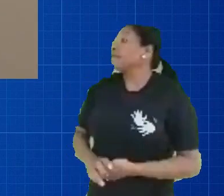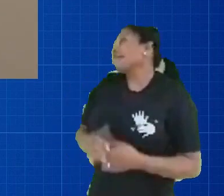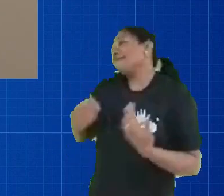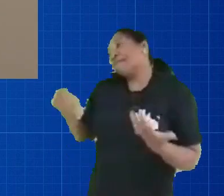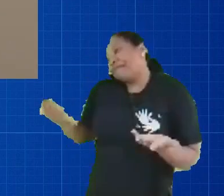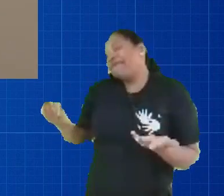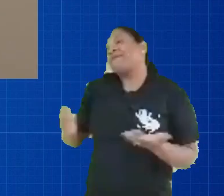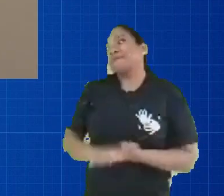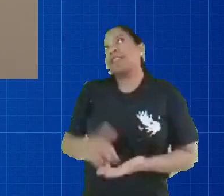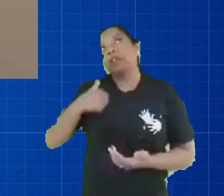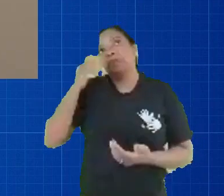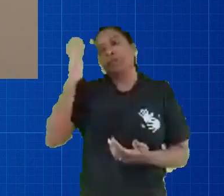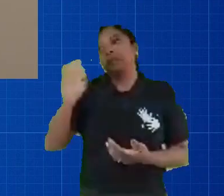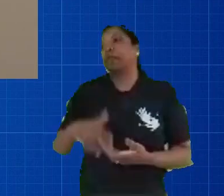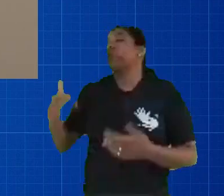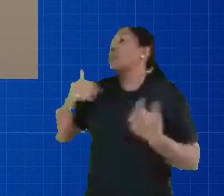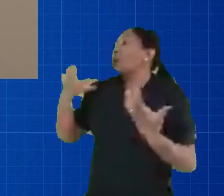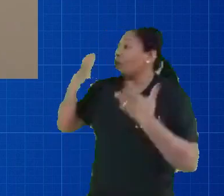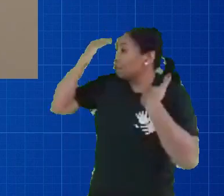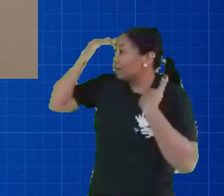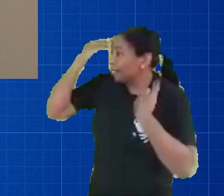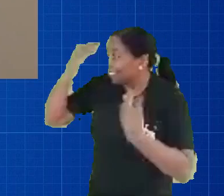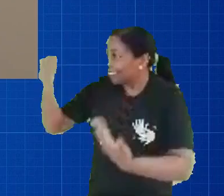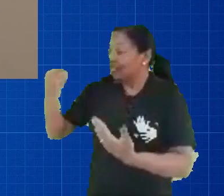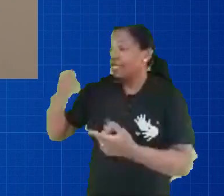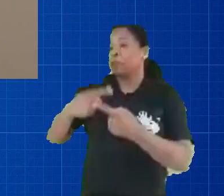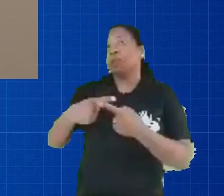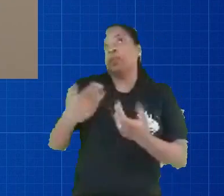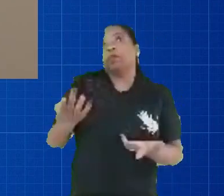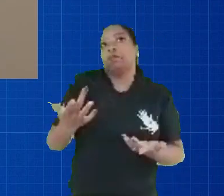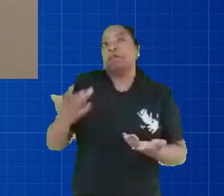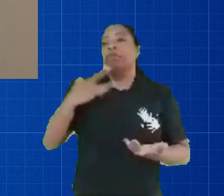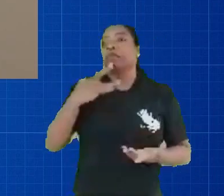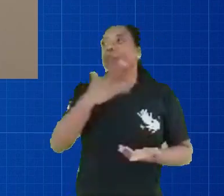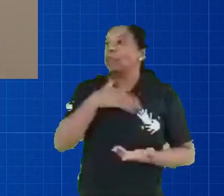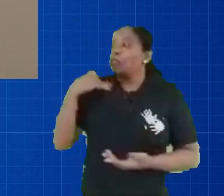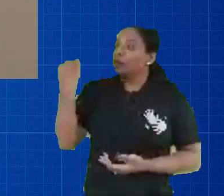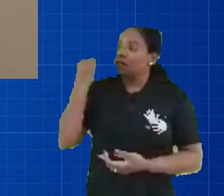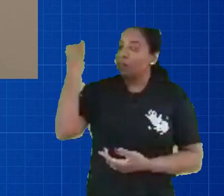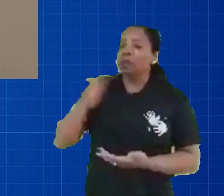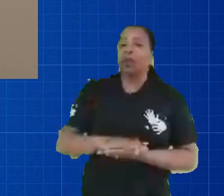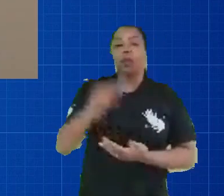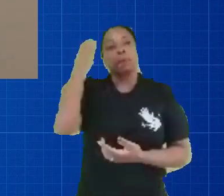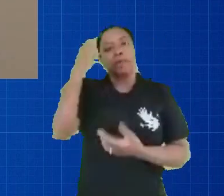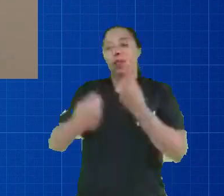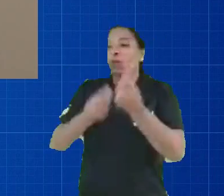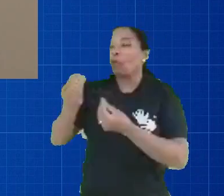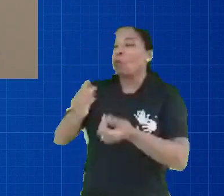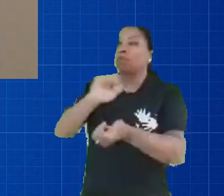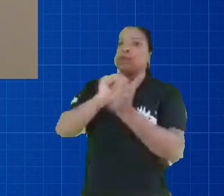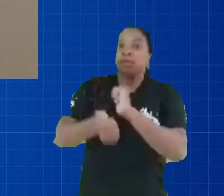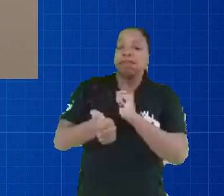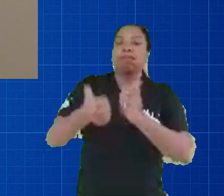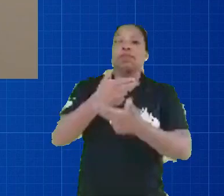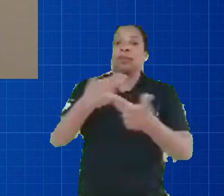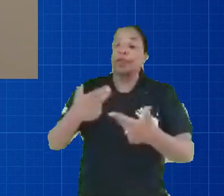com a saúde das atividades físicas e com a saúde da alimentação saudável. Já já a gente conversa com as